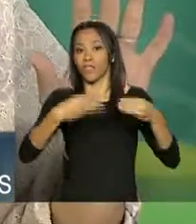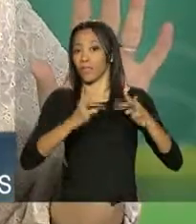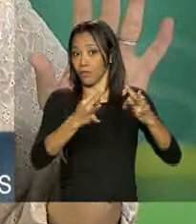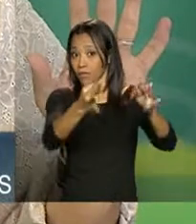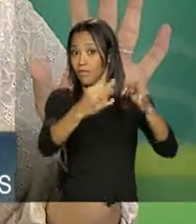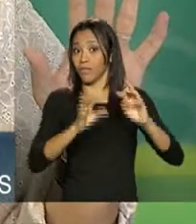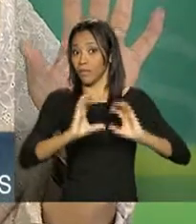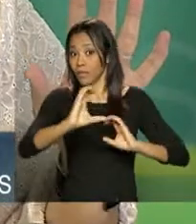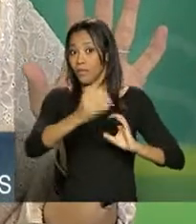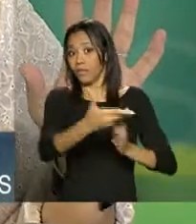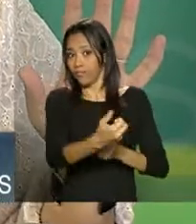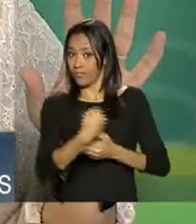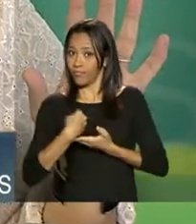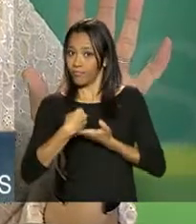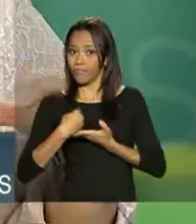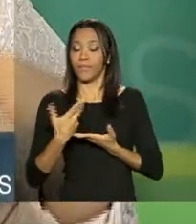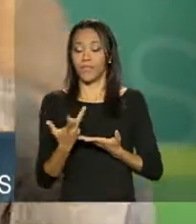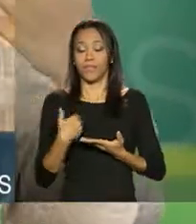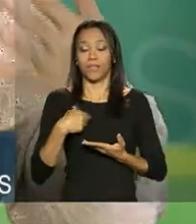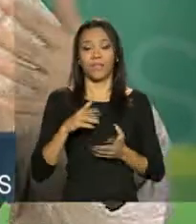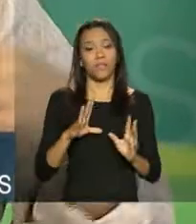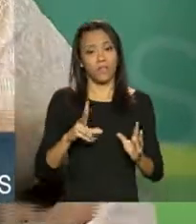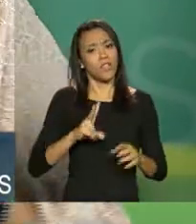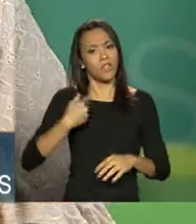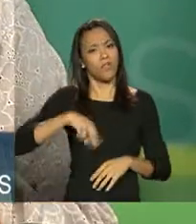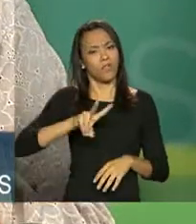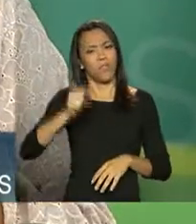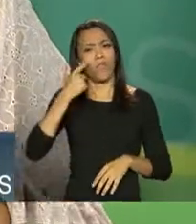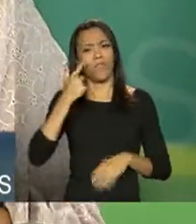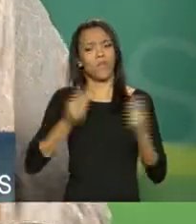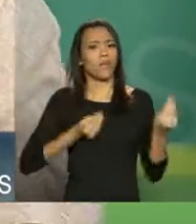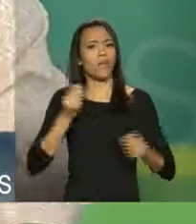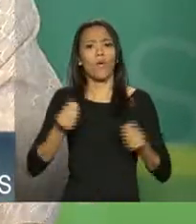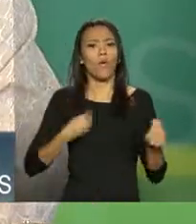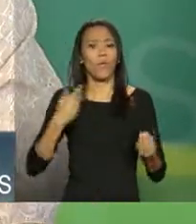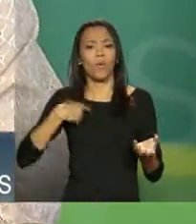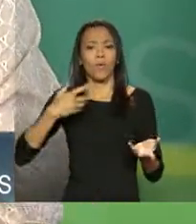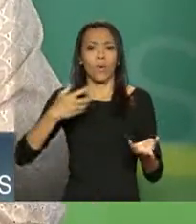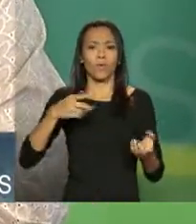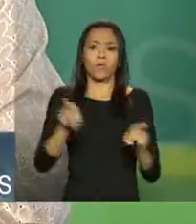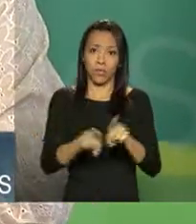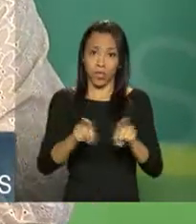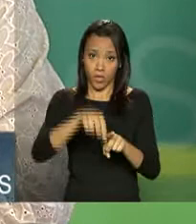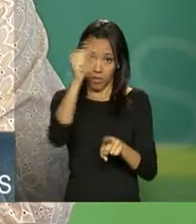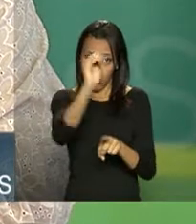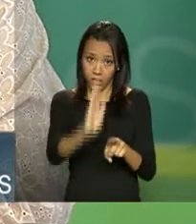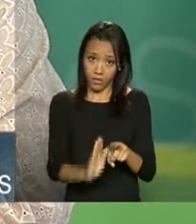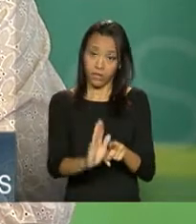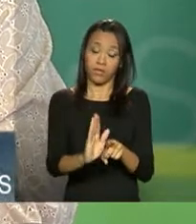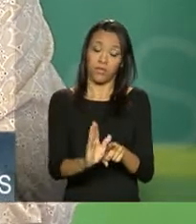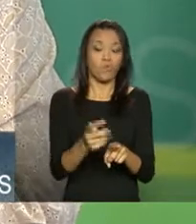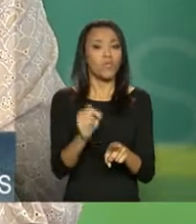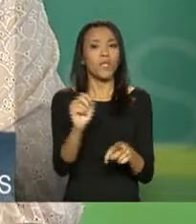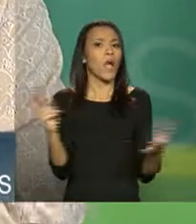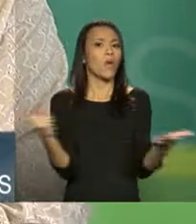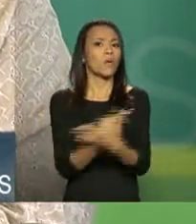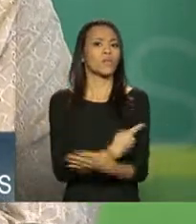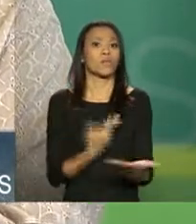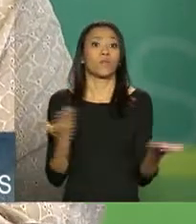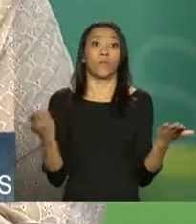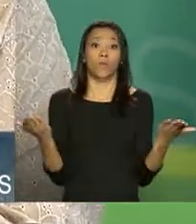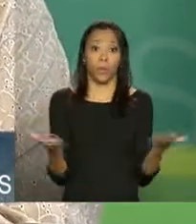essas duas frentes estão sendo colocadas em prática o que o Brasil em função também do que está acontecendo